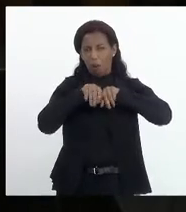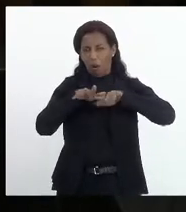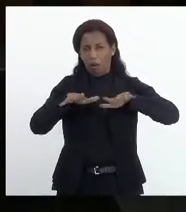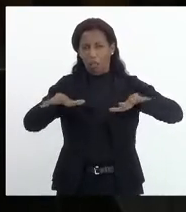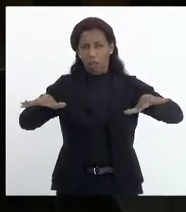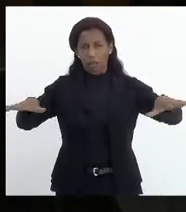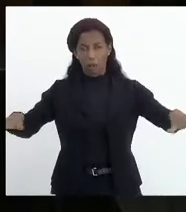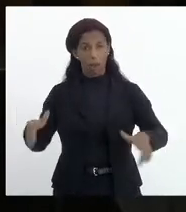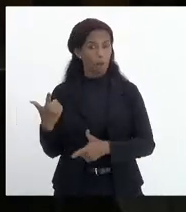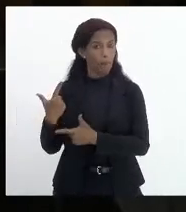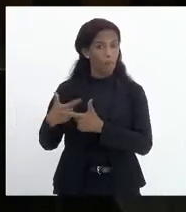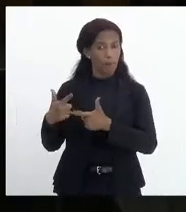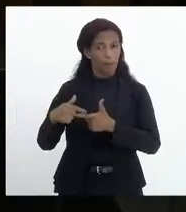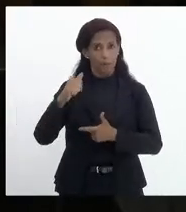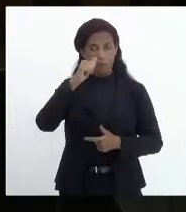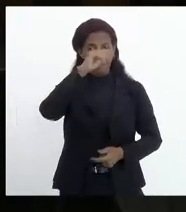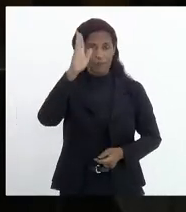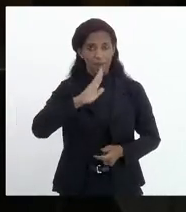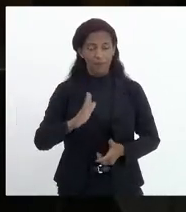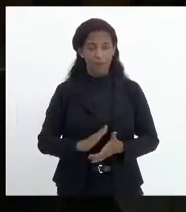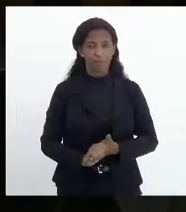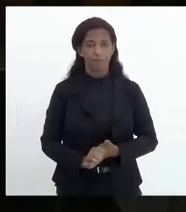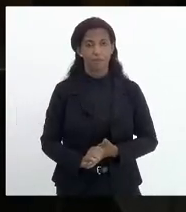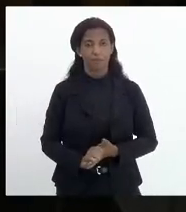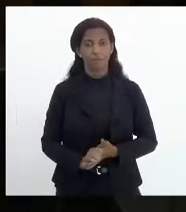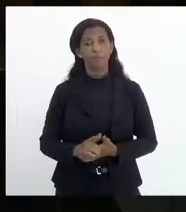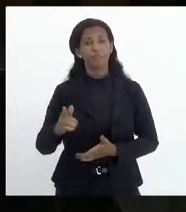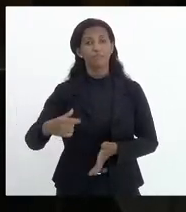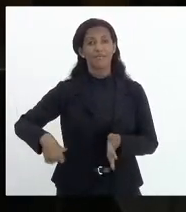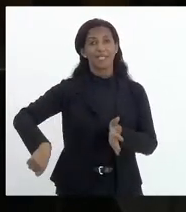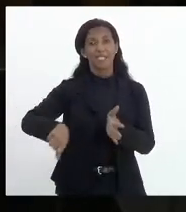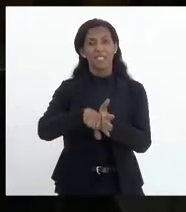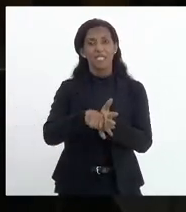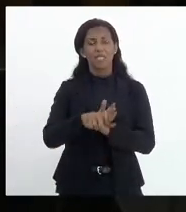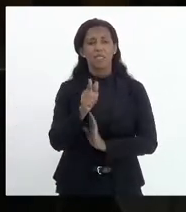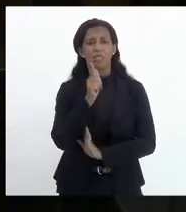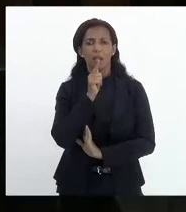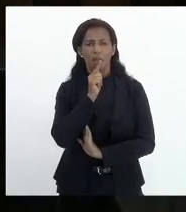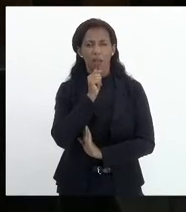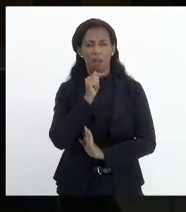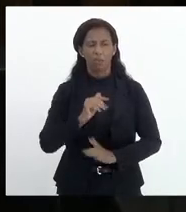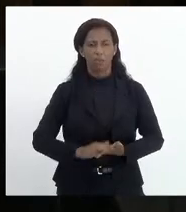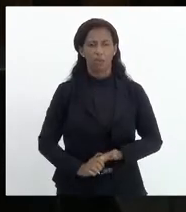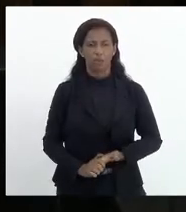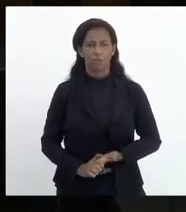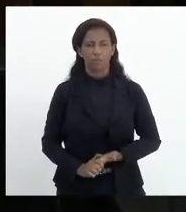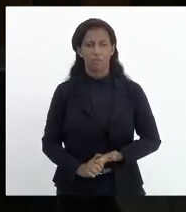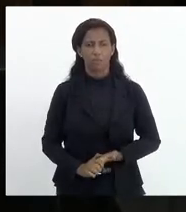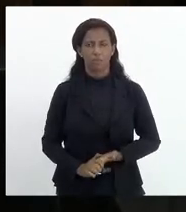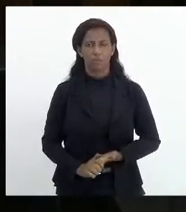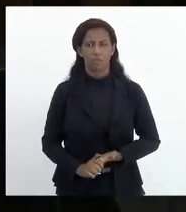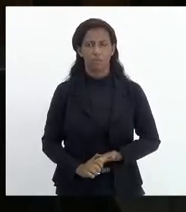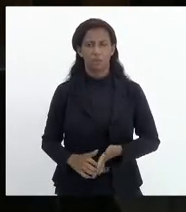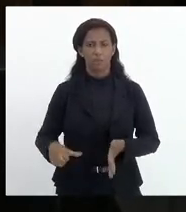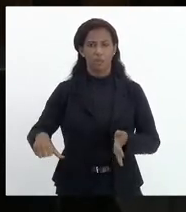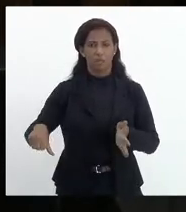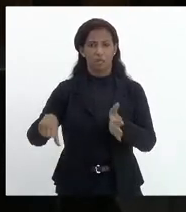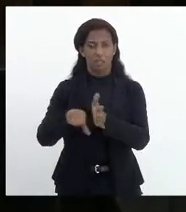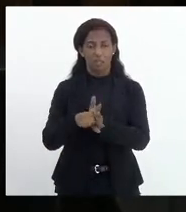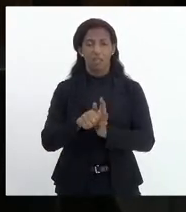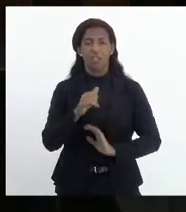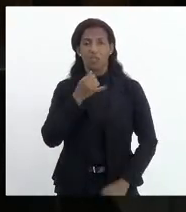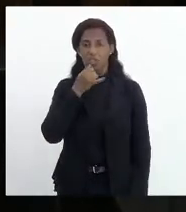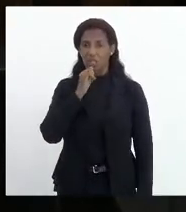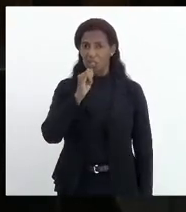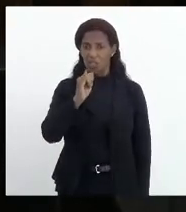O Drama do Brasil está na crise hídrica e na crise de